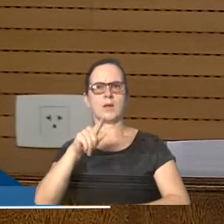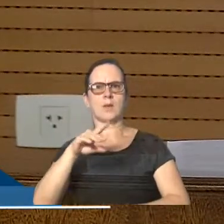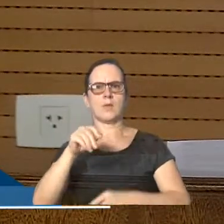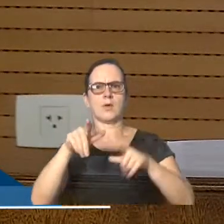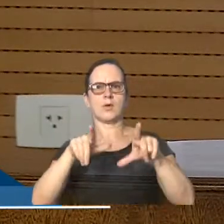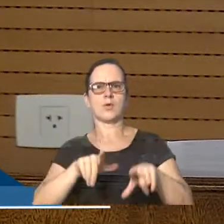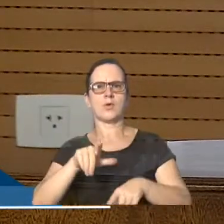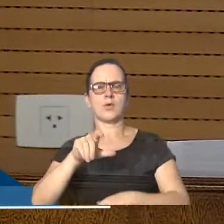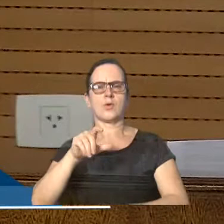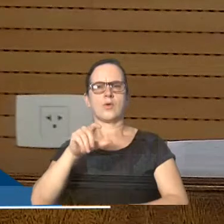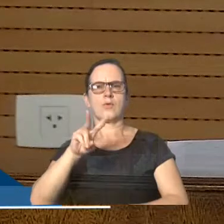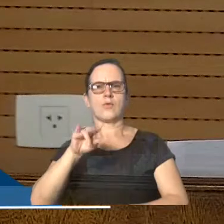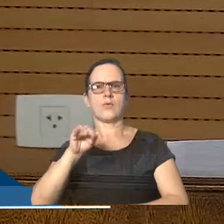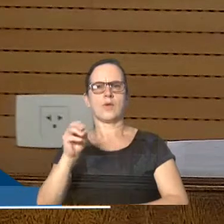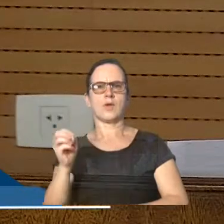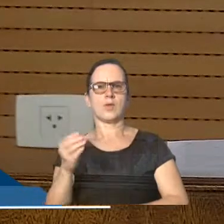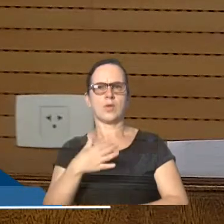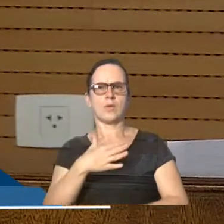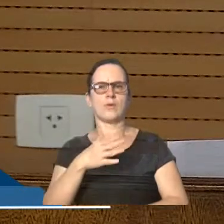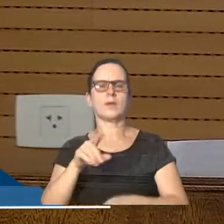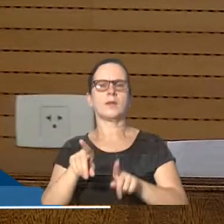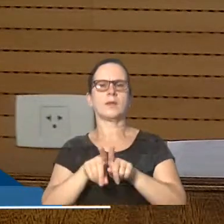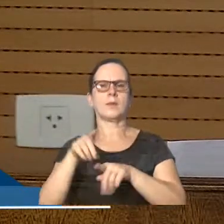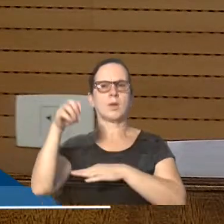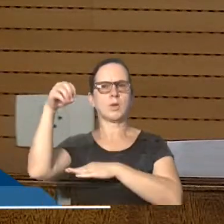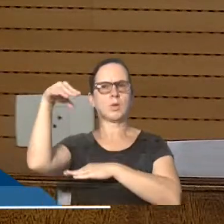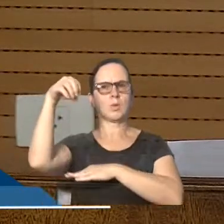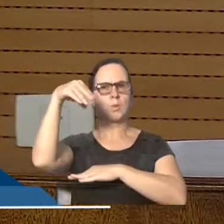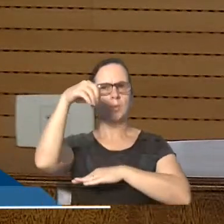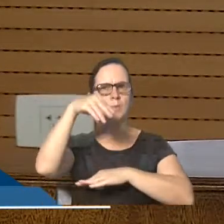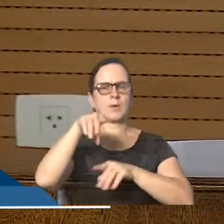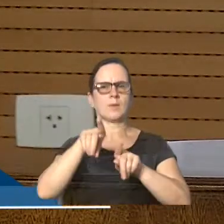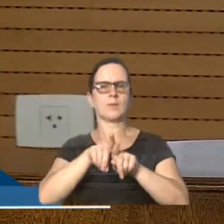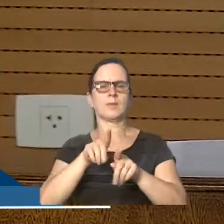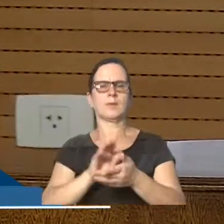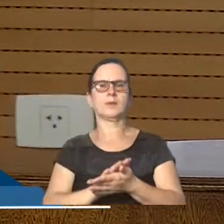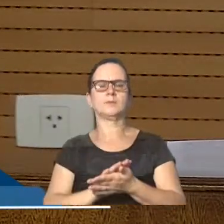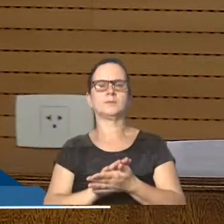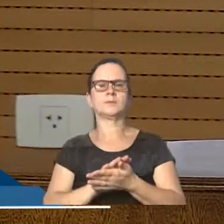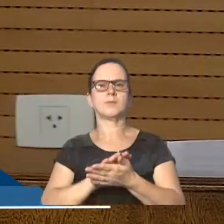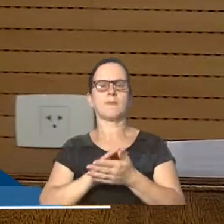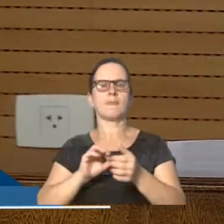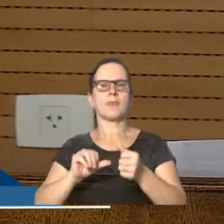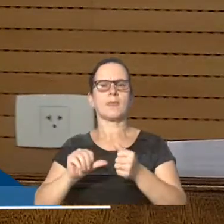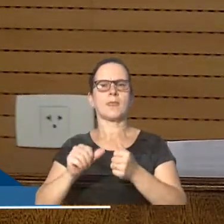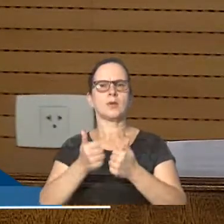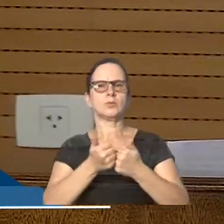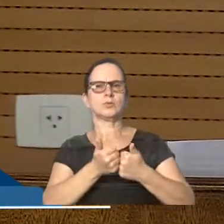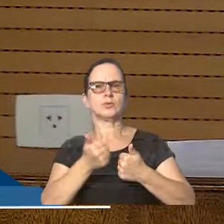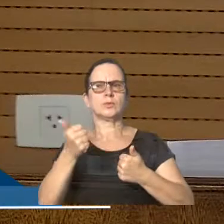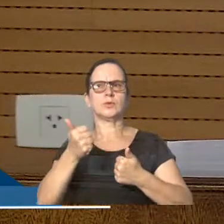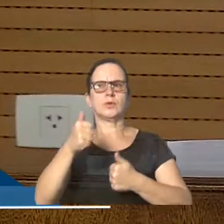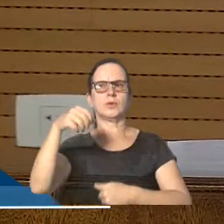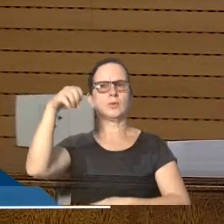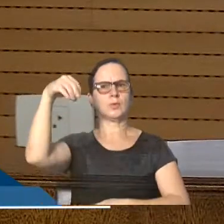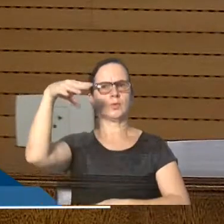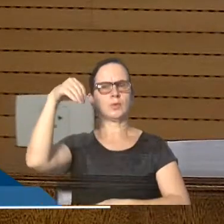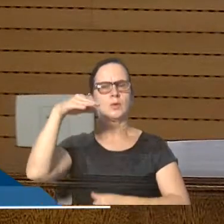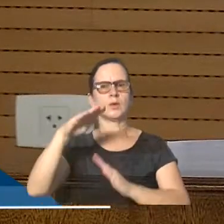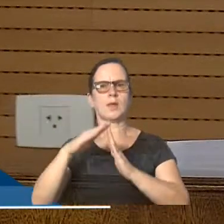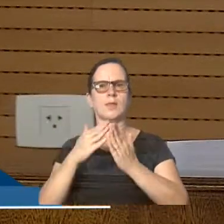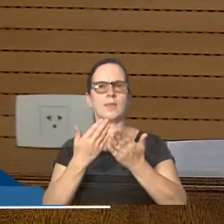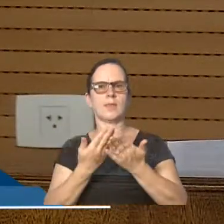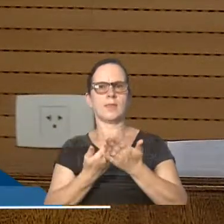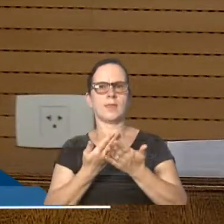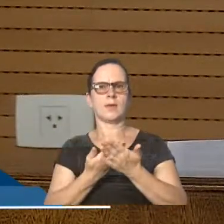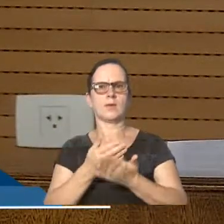instalação, troca de iluminação do local. Substituição de lâmpadas comum por LED no entorno na unidade de ensino Rui Barbosa,